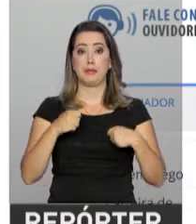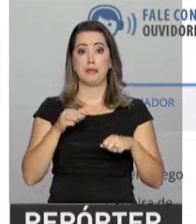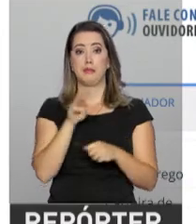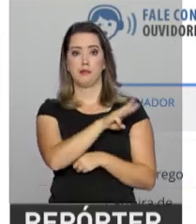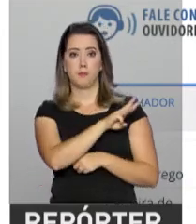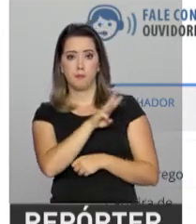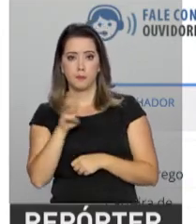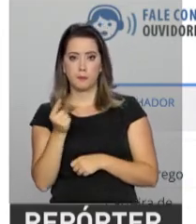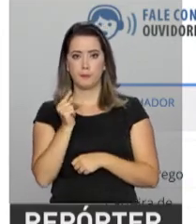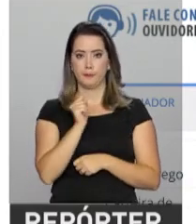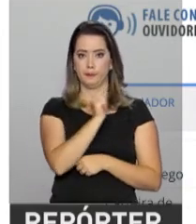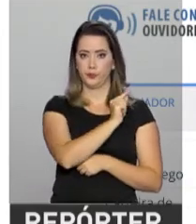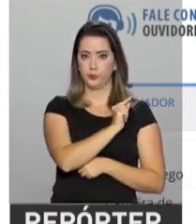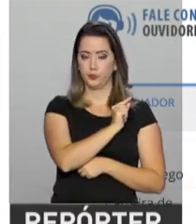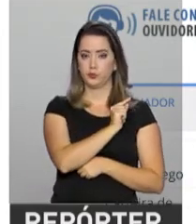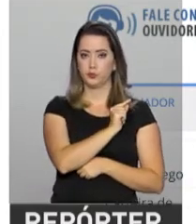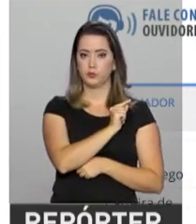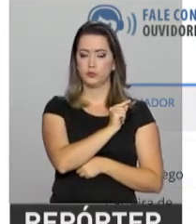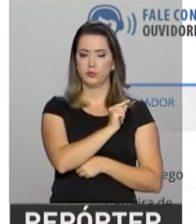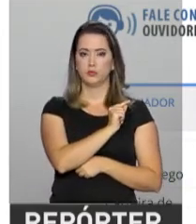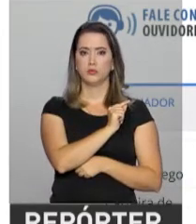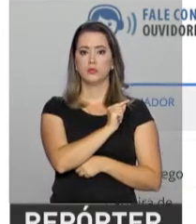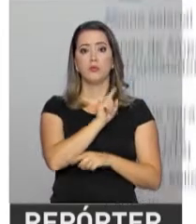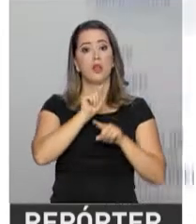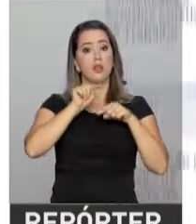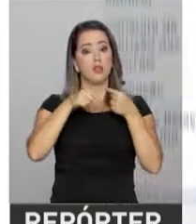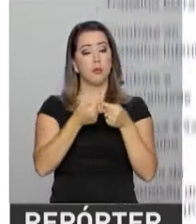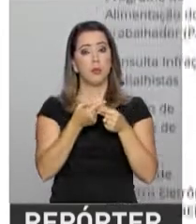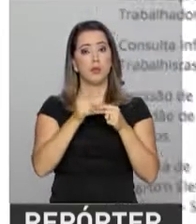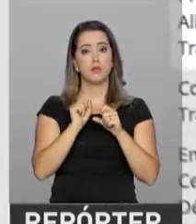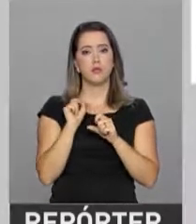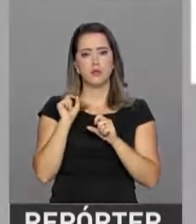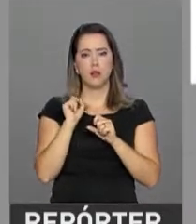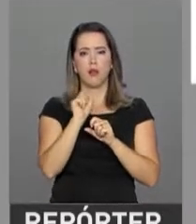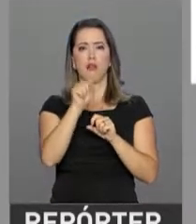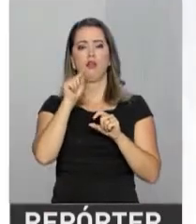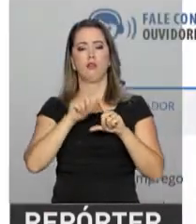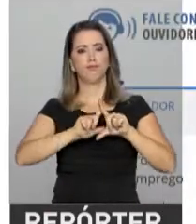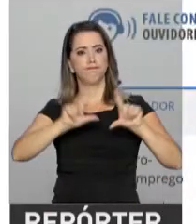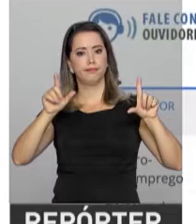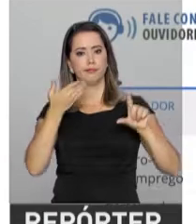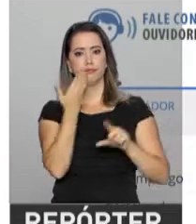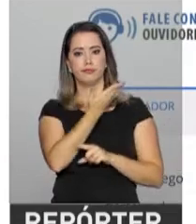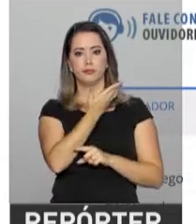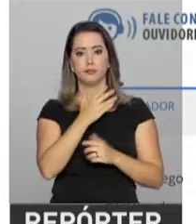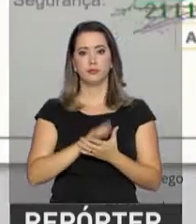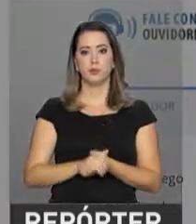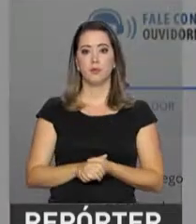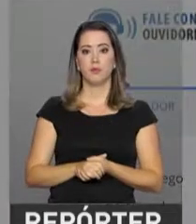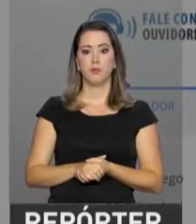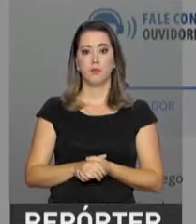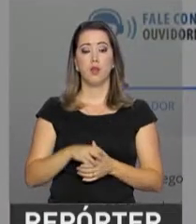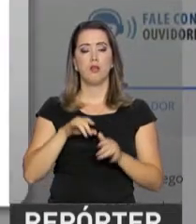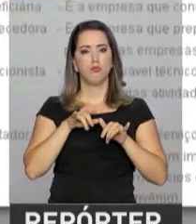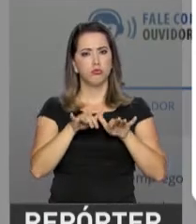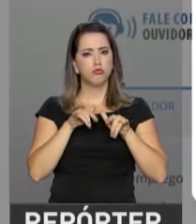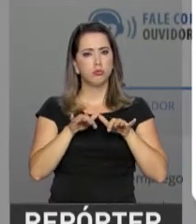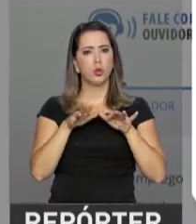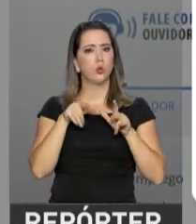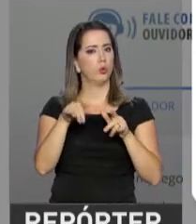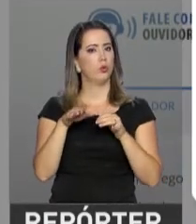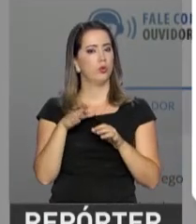site trabalho o ponto gov.br barra pat depois basta clicar na aba pat online e preencher os dados da